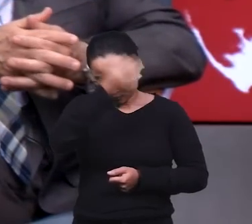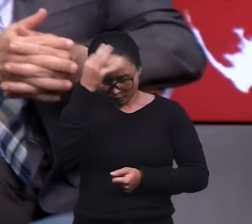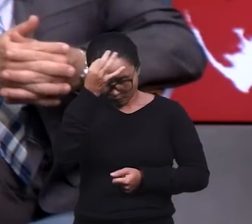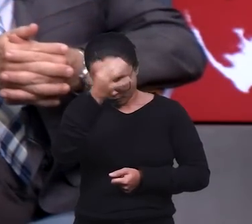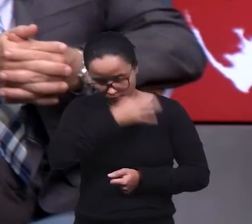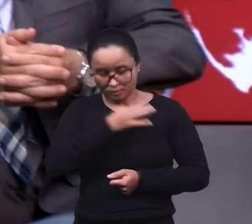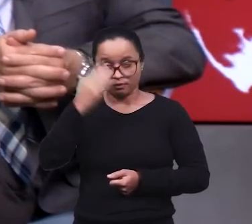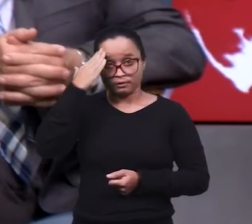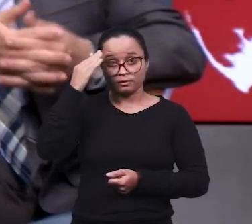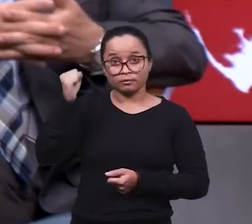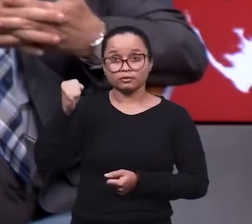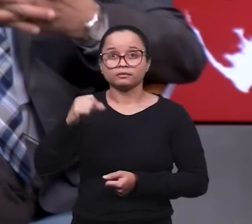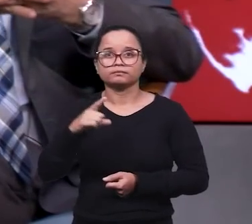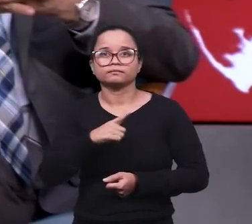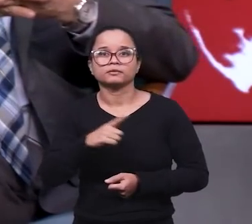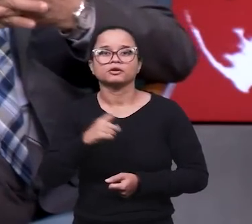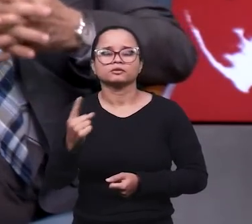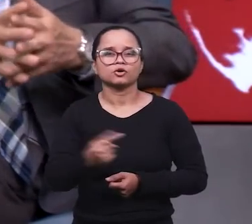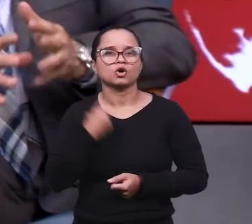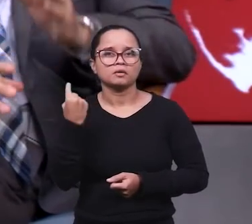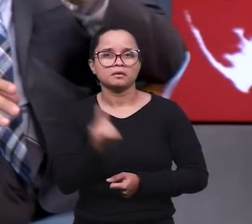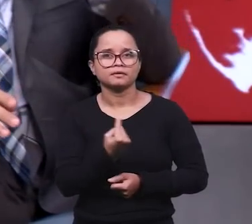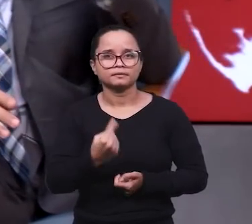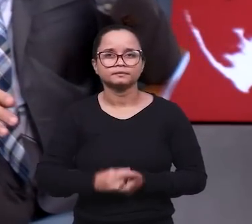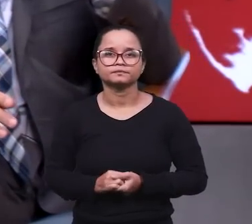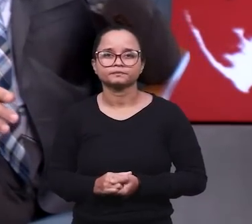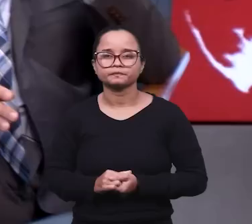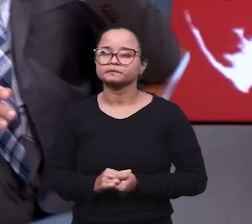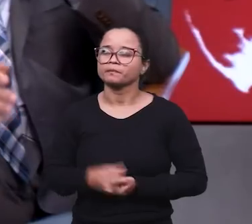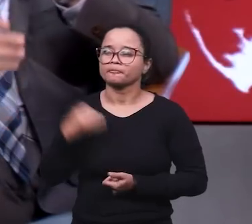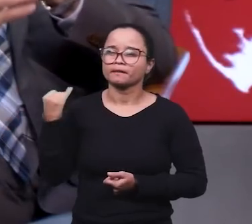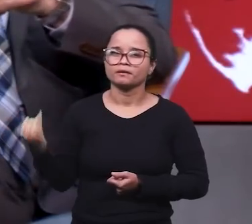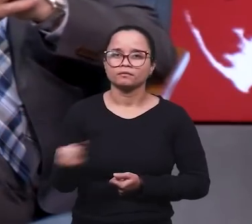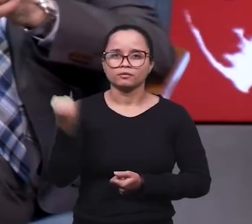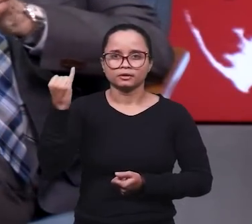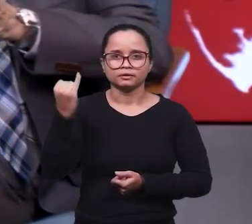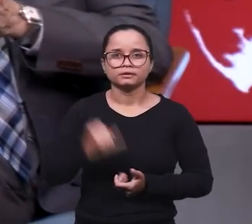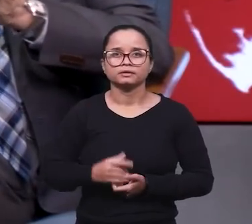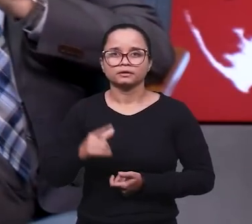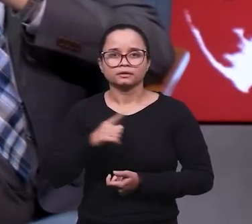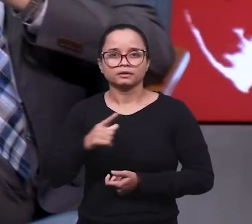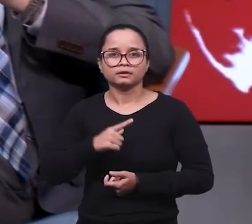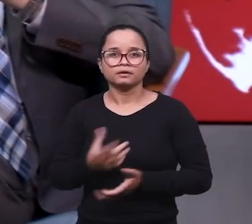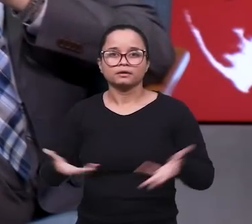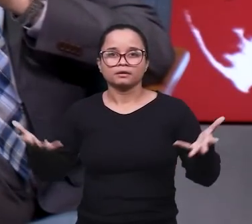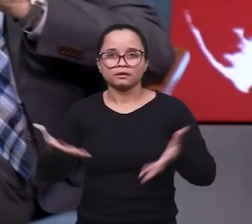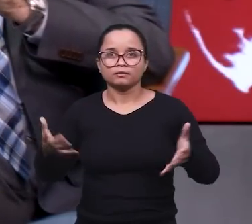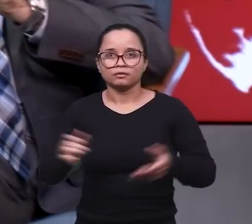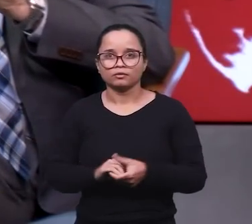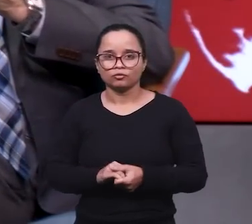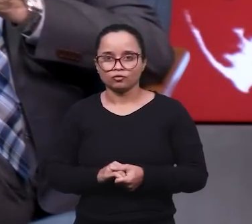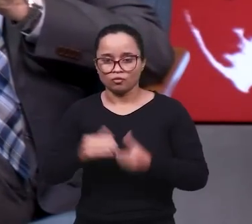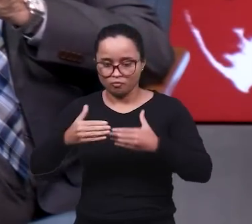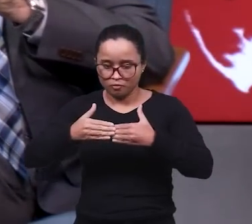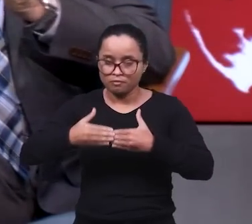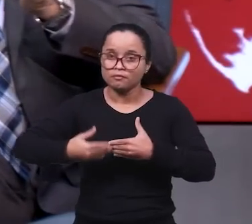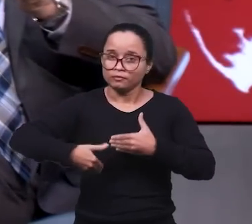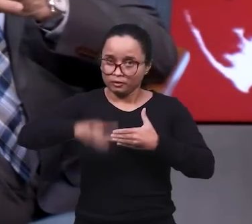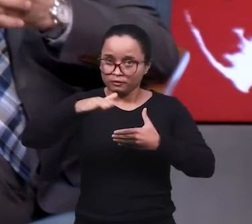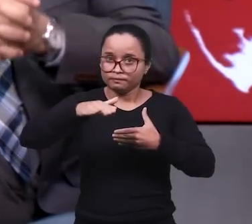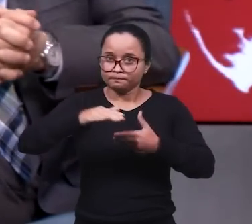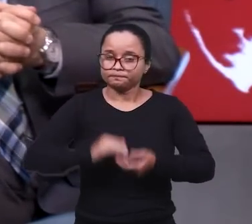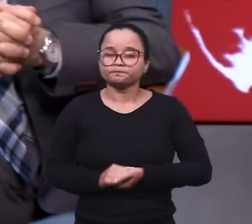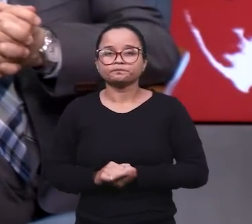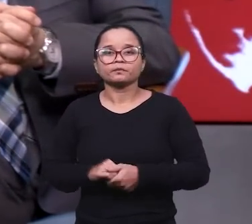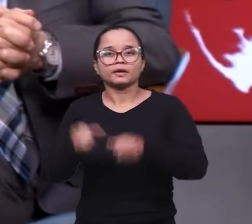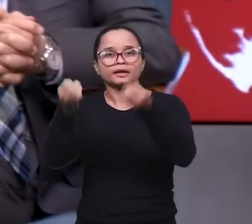Santo e de sabedoria. Quanto a nós, essa é uma colocação importante que eu coloco aqui agora como ponto de